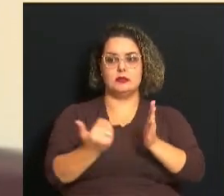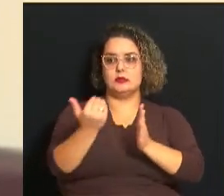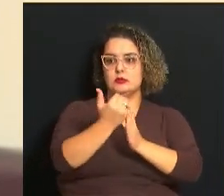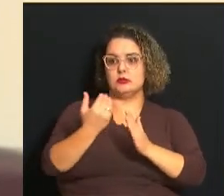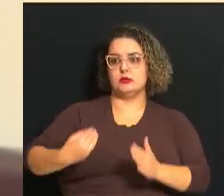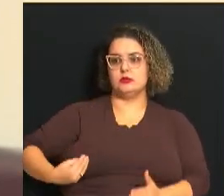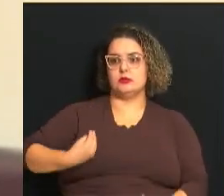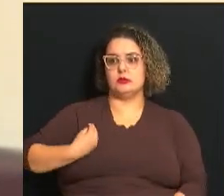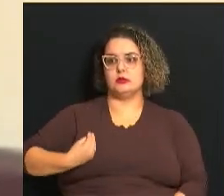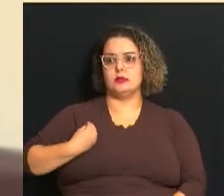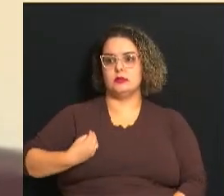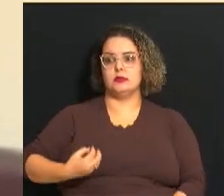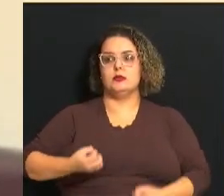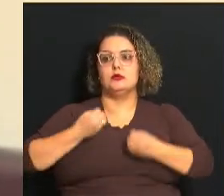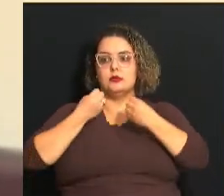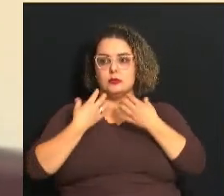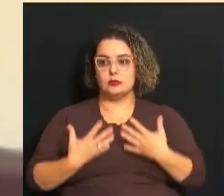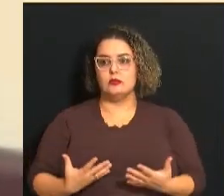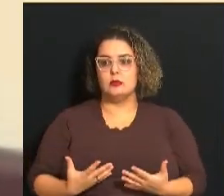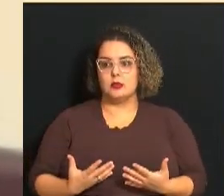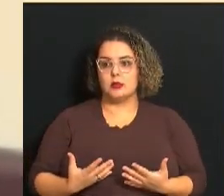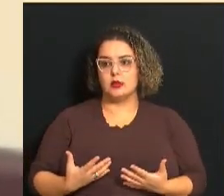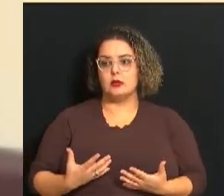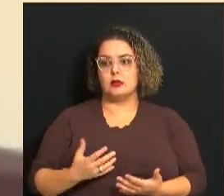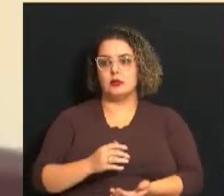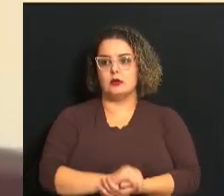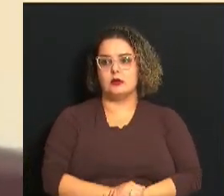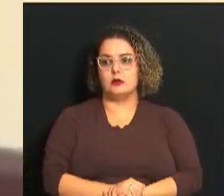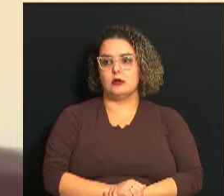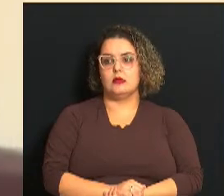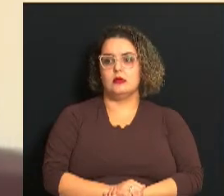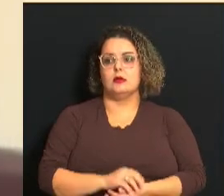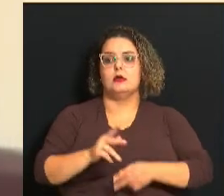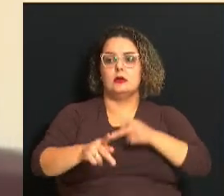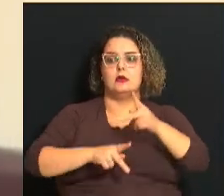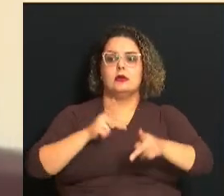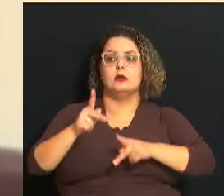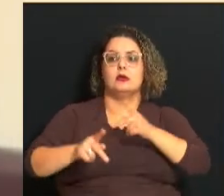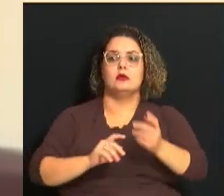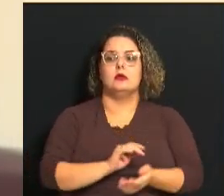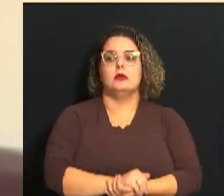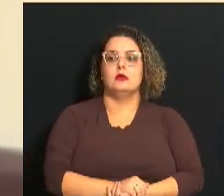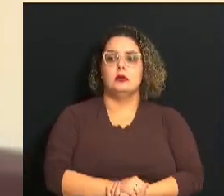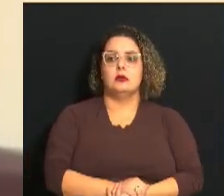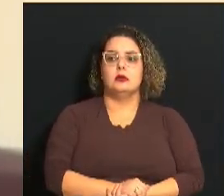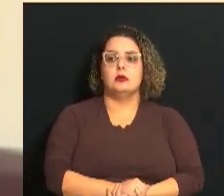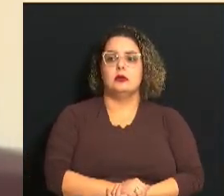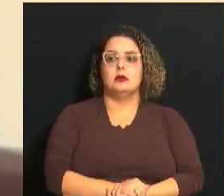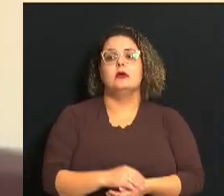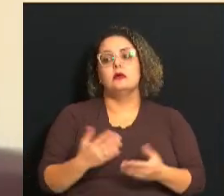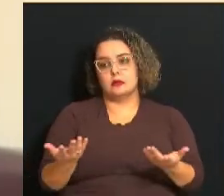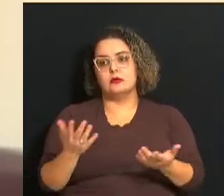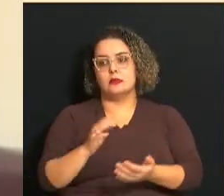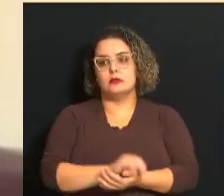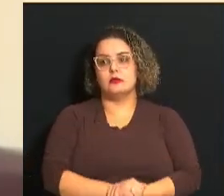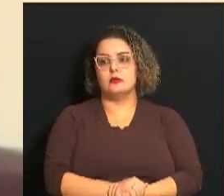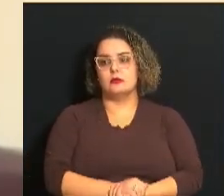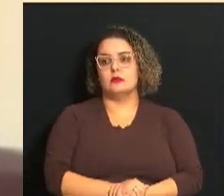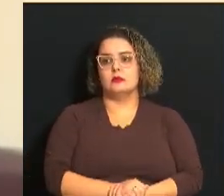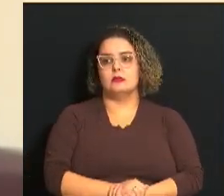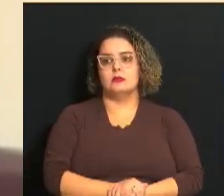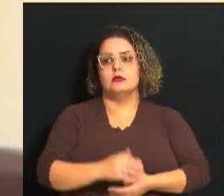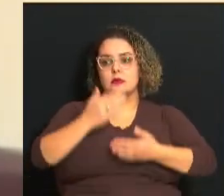trabalhador do bem-estar do trabalhador e da população bom então é isso eu gostaria de